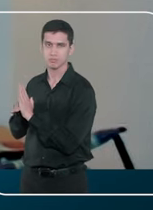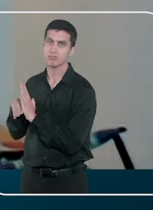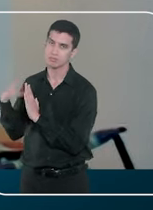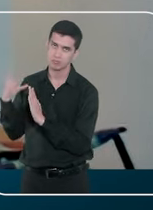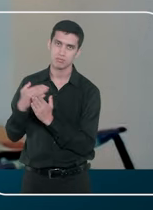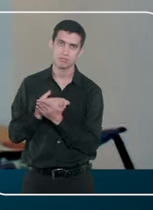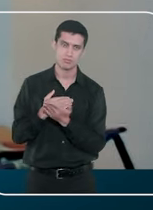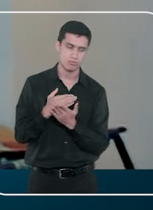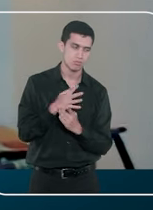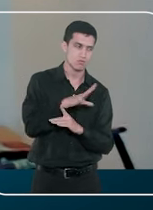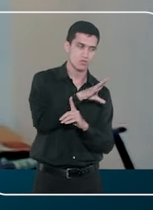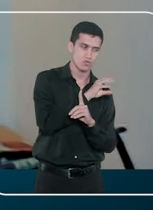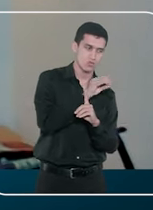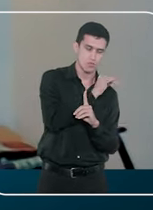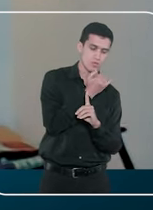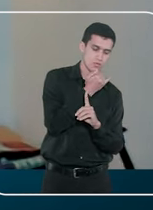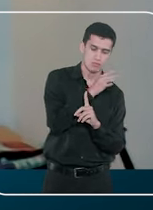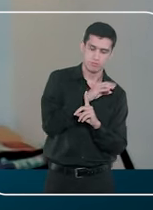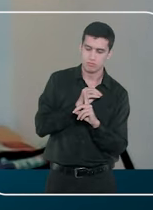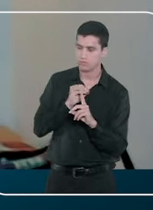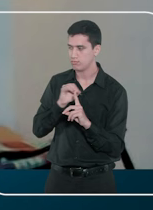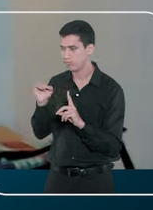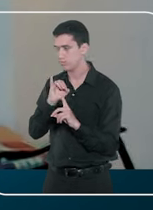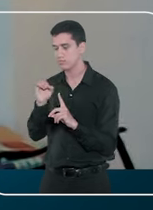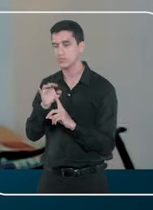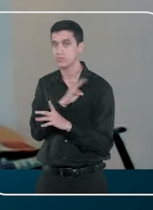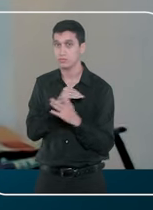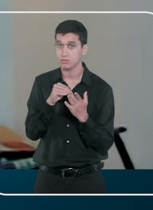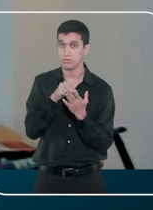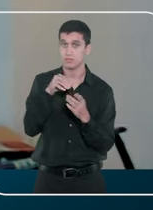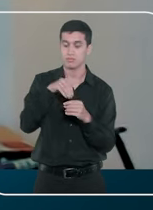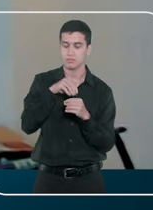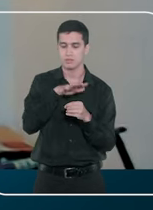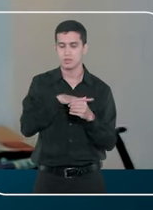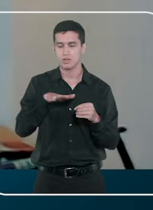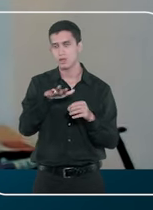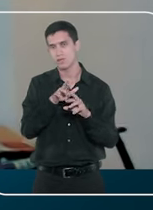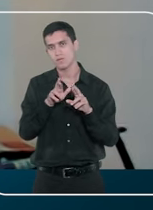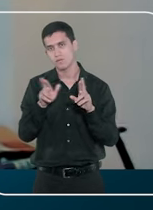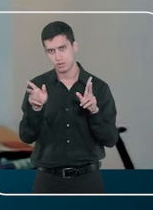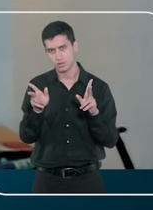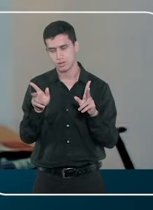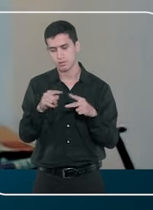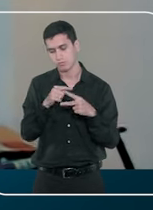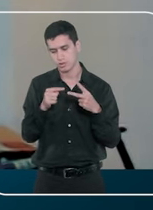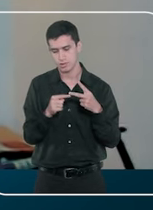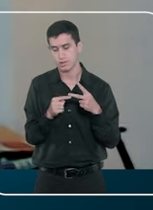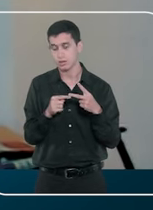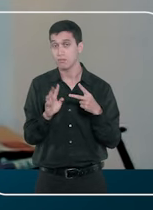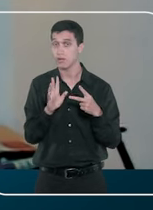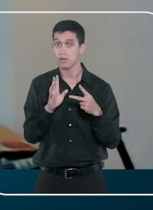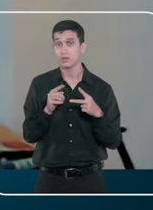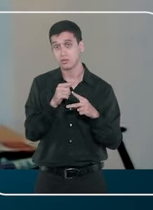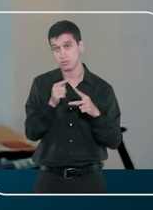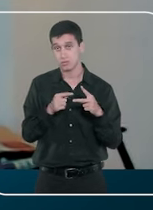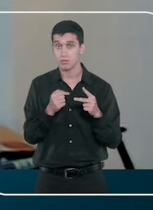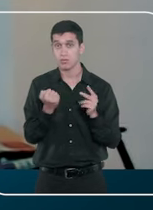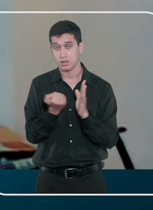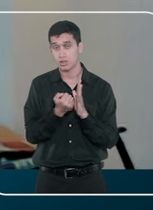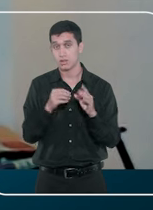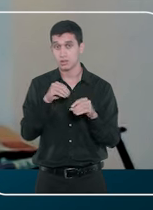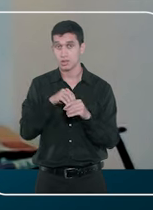dois marcos normativos aqui que operam em searas ou âmbitos distintos, mas que marca aqui essas